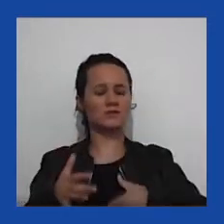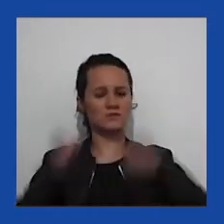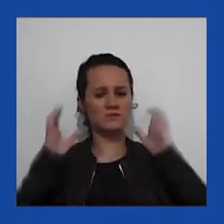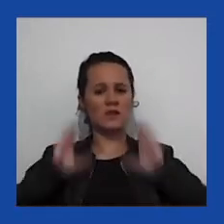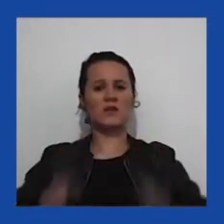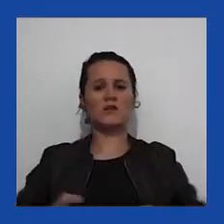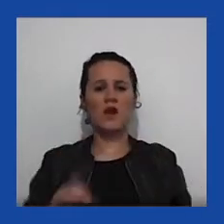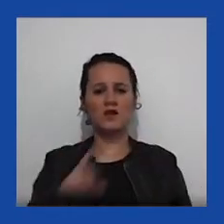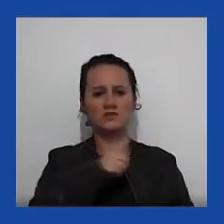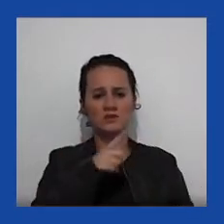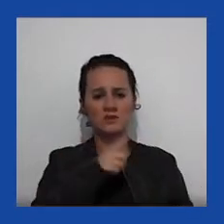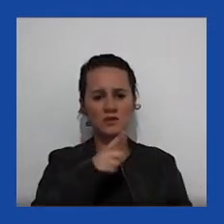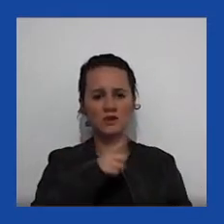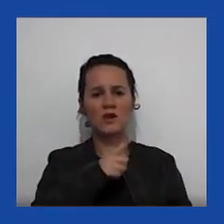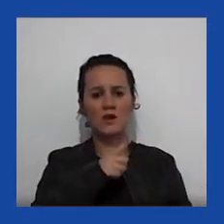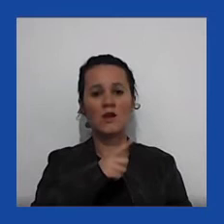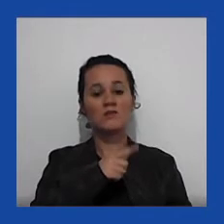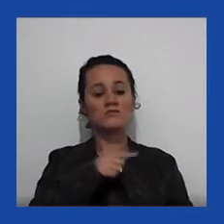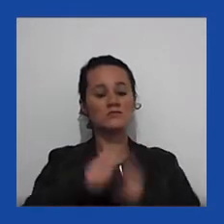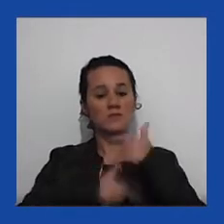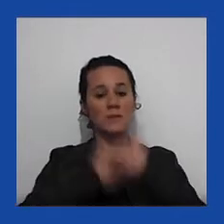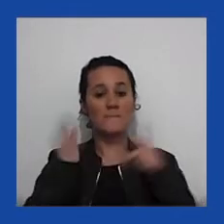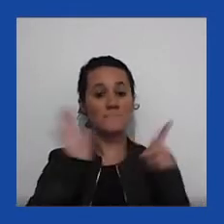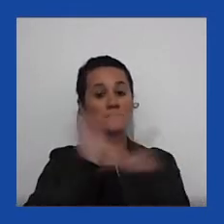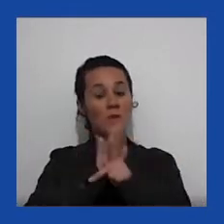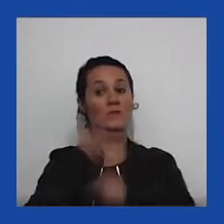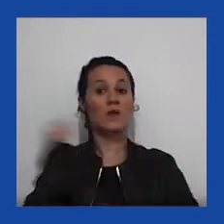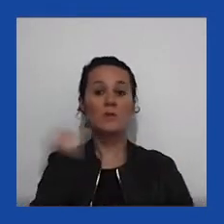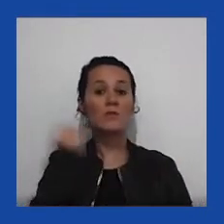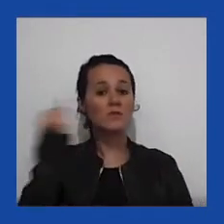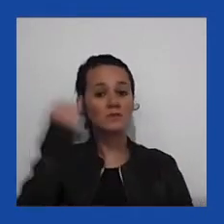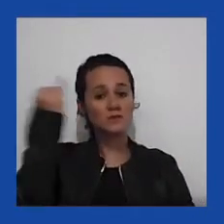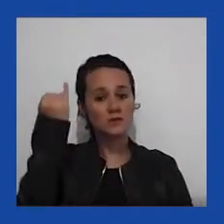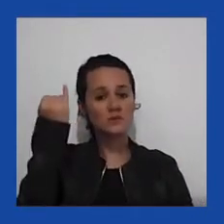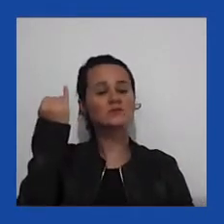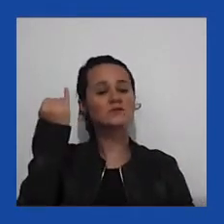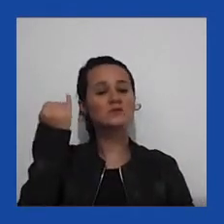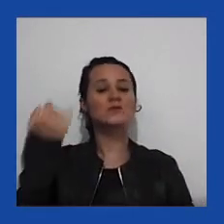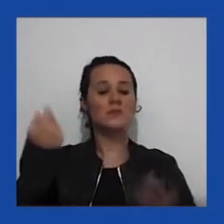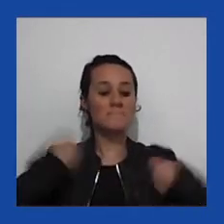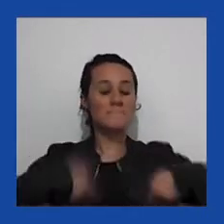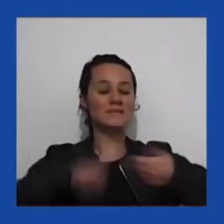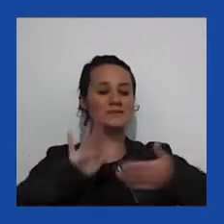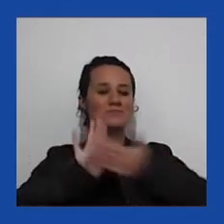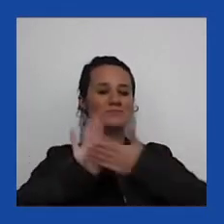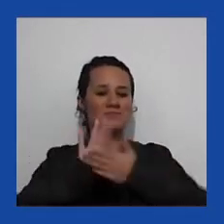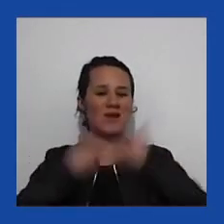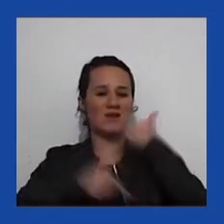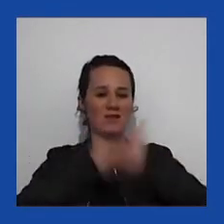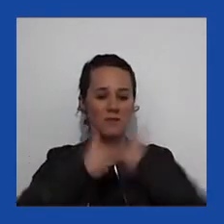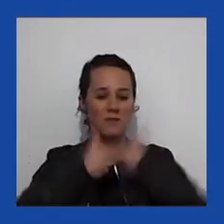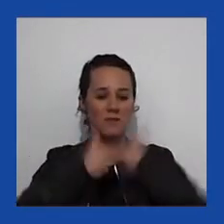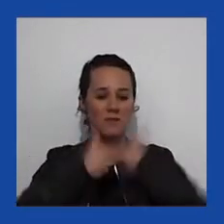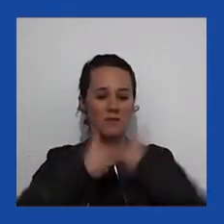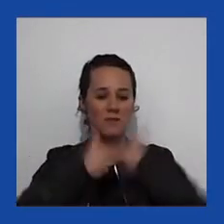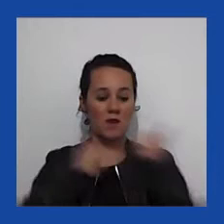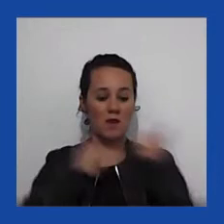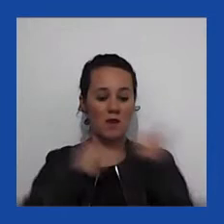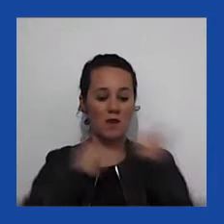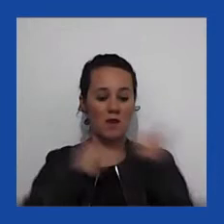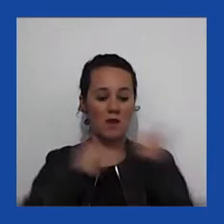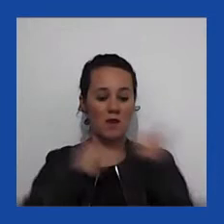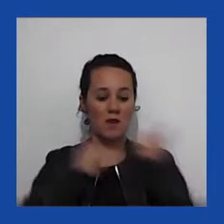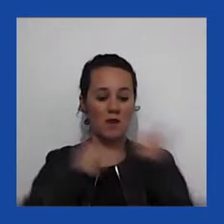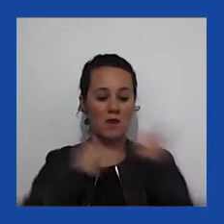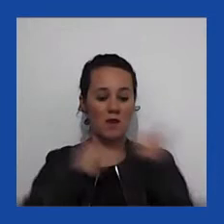que, assim como nós, são agentes sociais relevantes e devem exercer esse papel, trabalhando em conjunto com os demais atores da sociedade